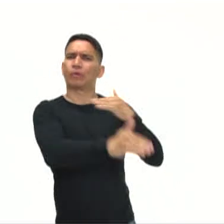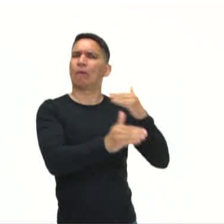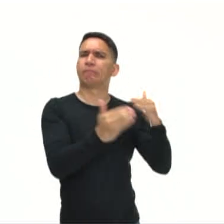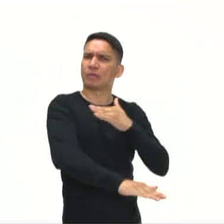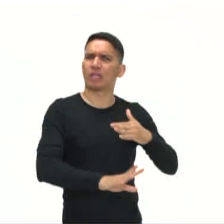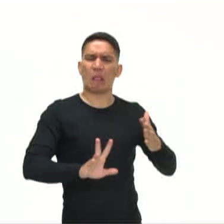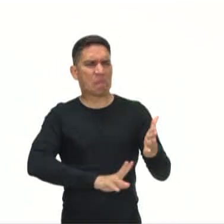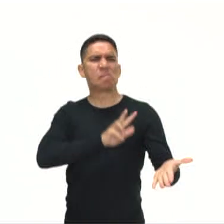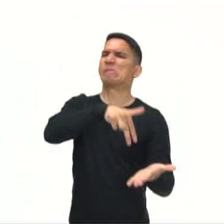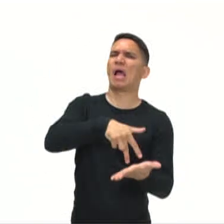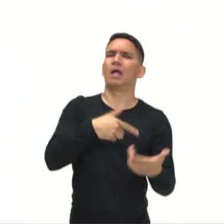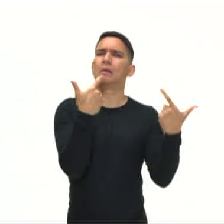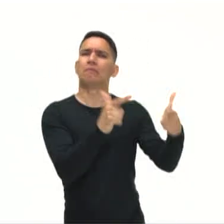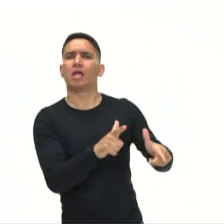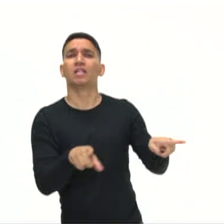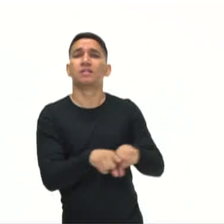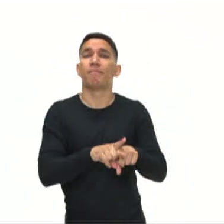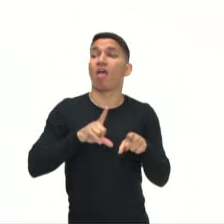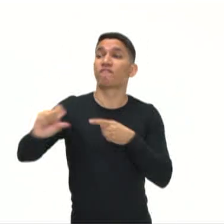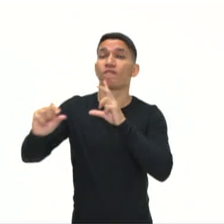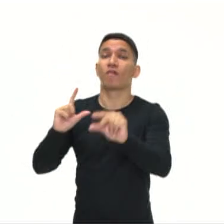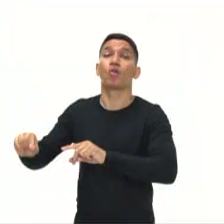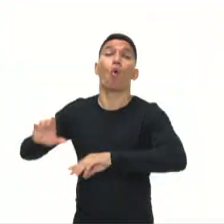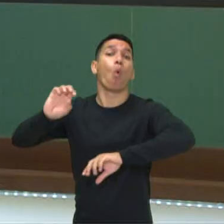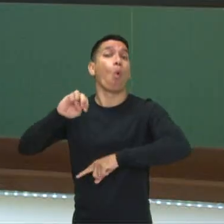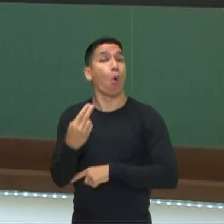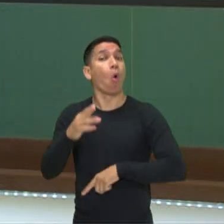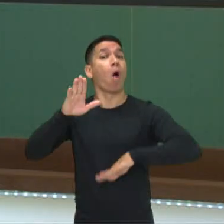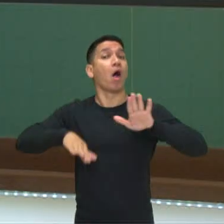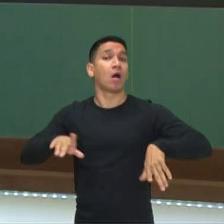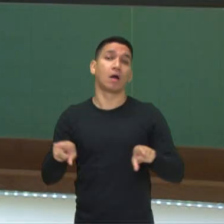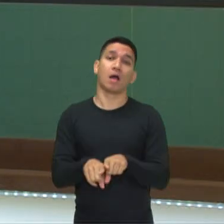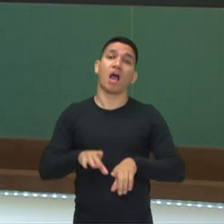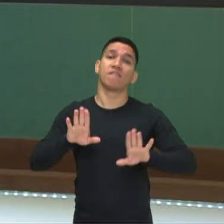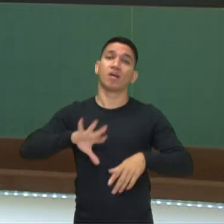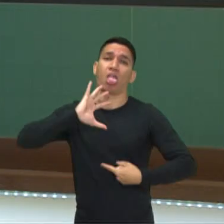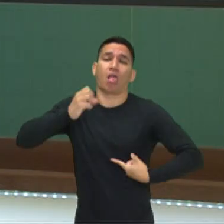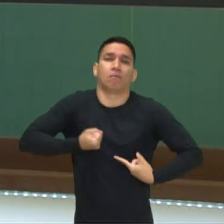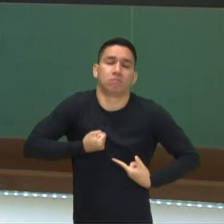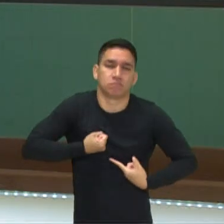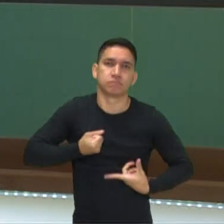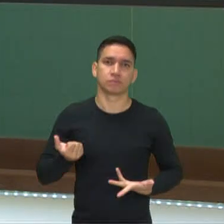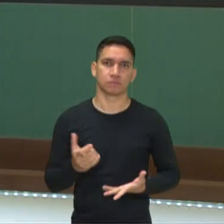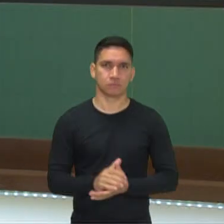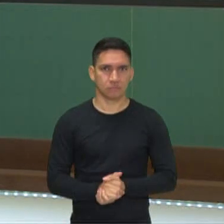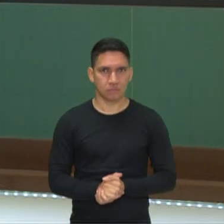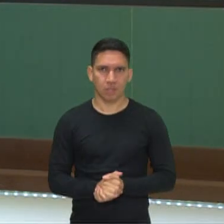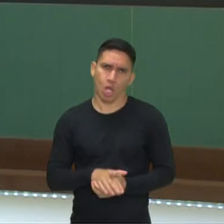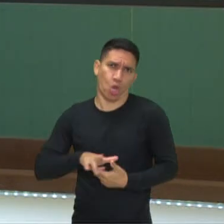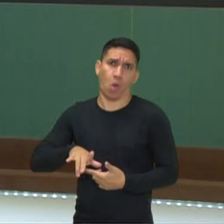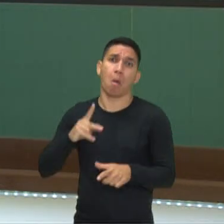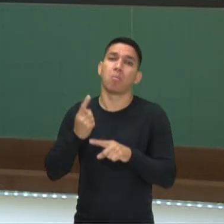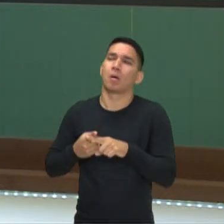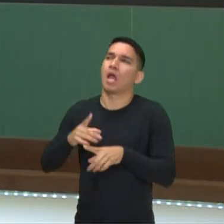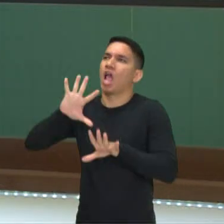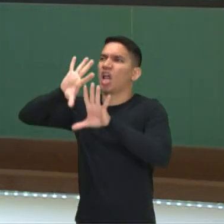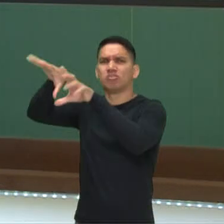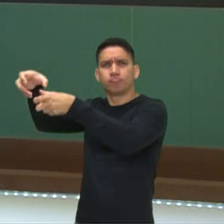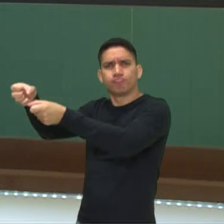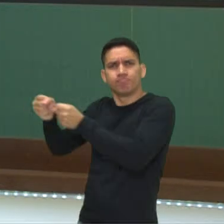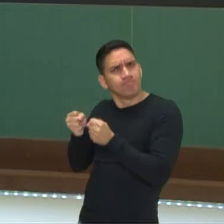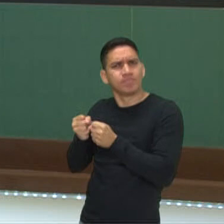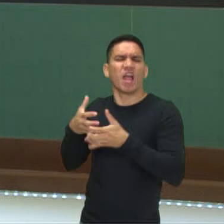levantes, fugas ou até mesmo através do suicídio. O que isto quer dizer? Não é porque eles foram trazidos para cá numa situação